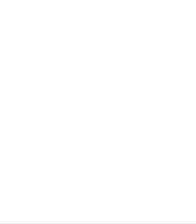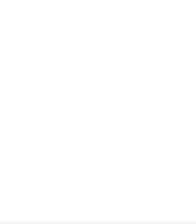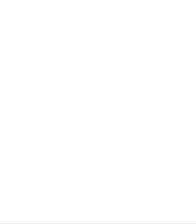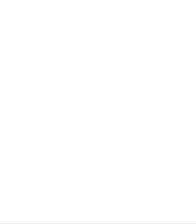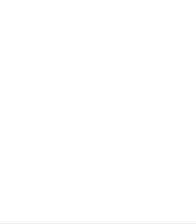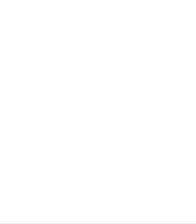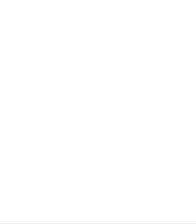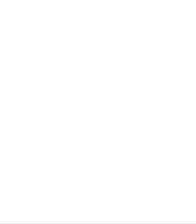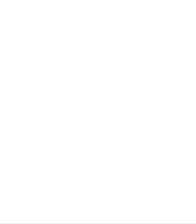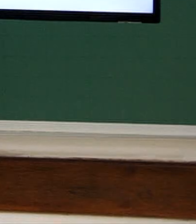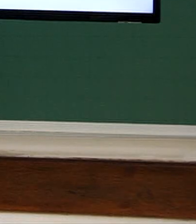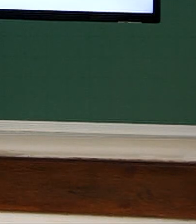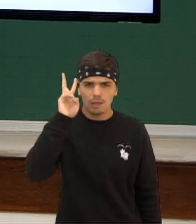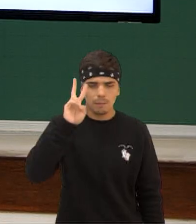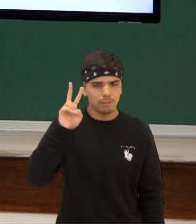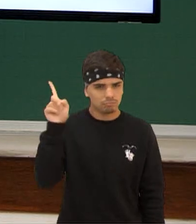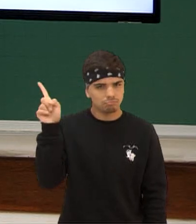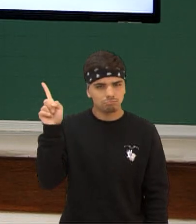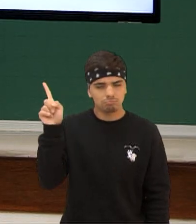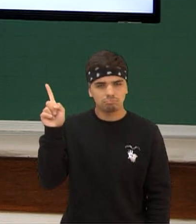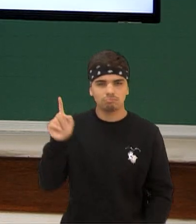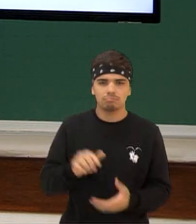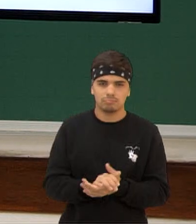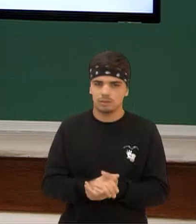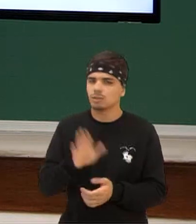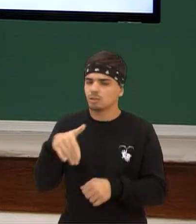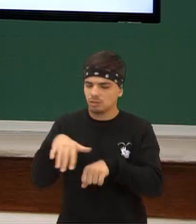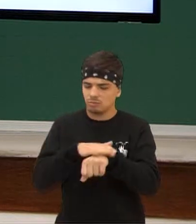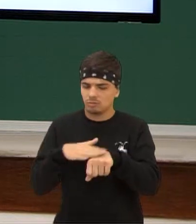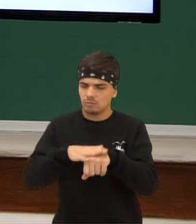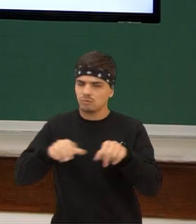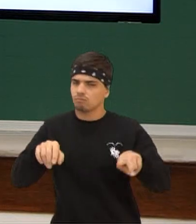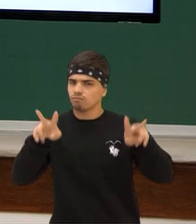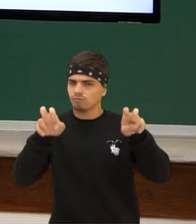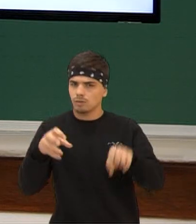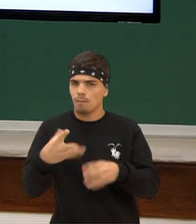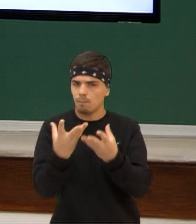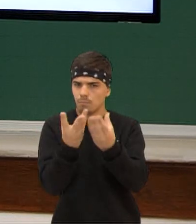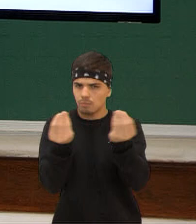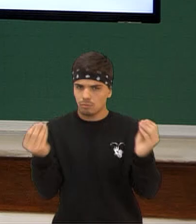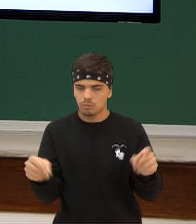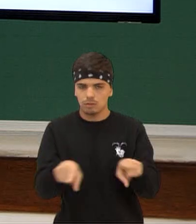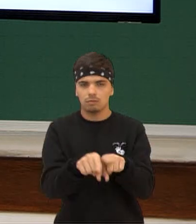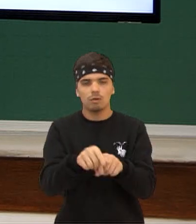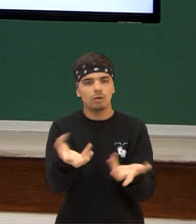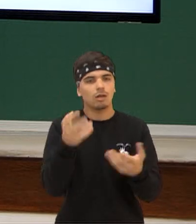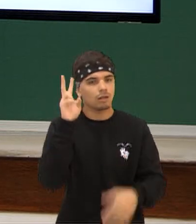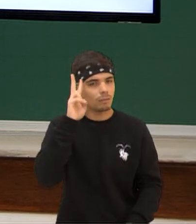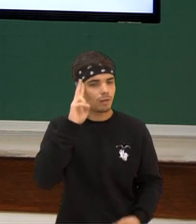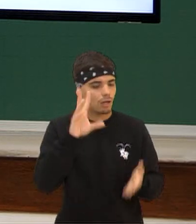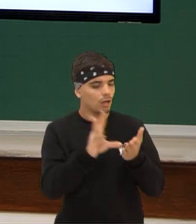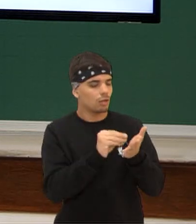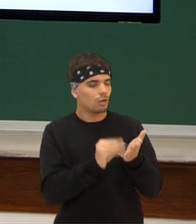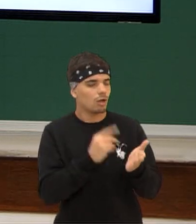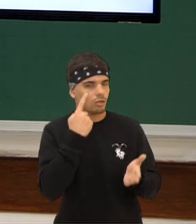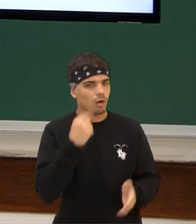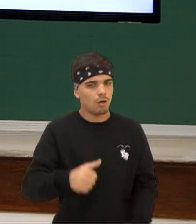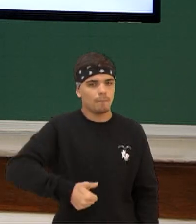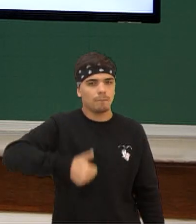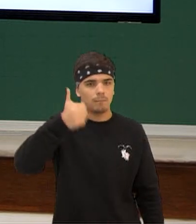food lembram dessa história a gente conversou bastante sobre essa história Então vamos ver se você lembra Eu quero que você anote aí